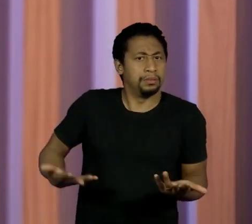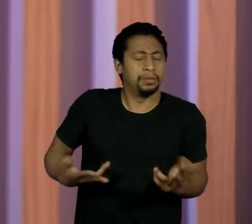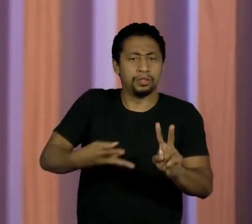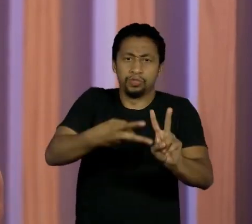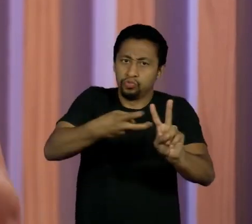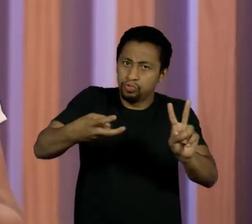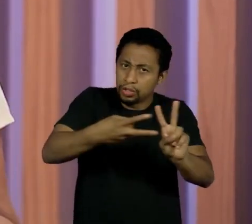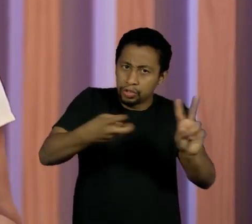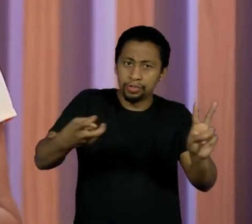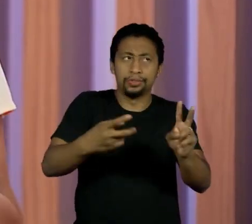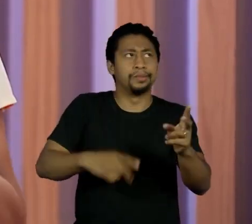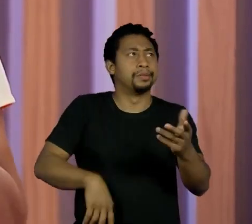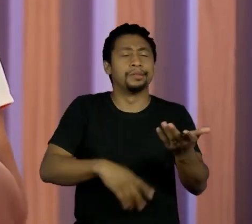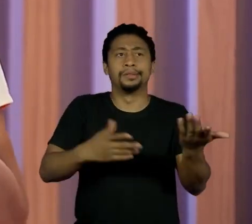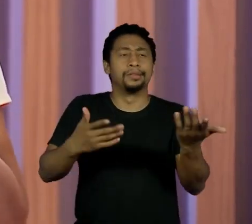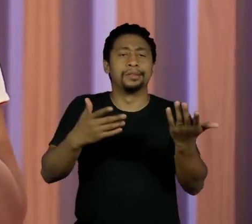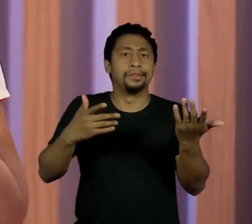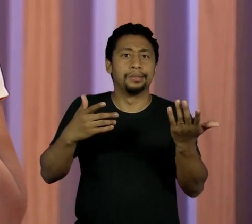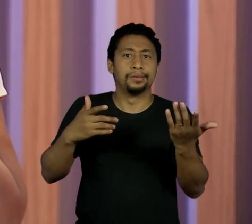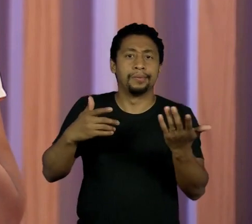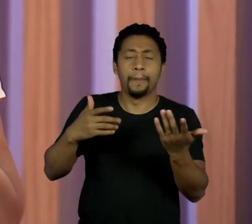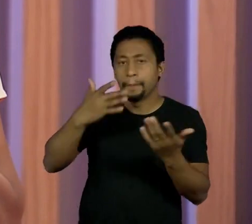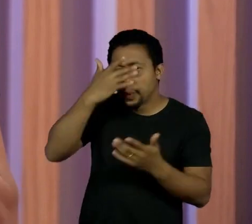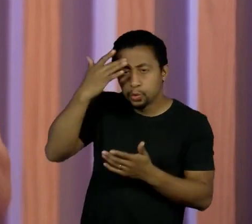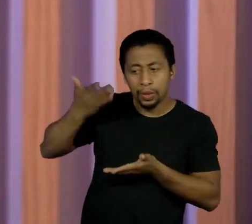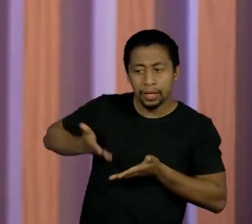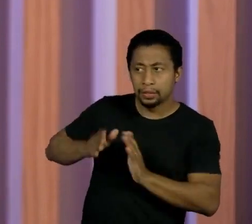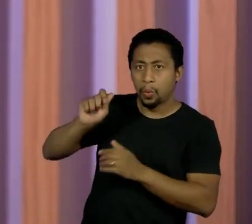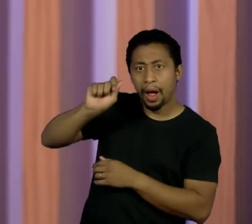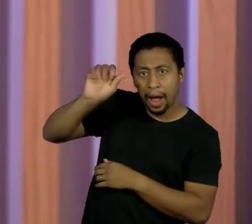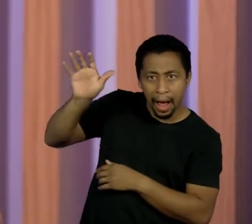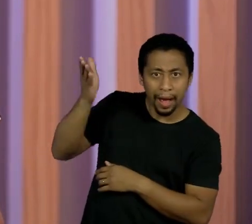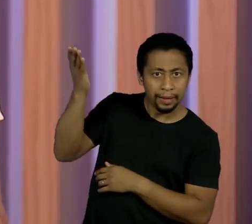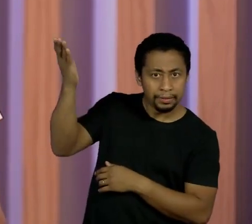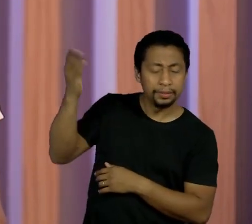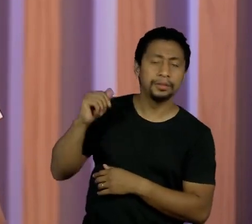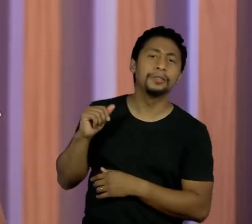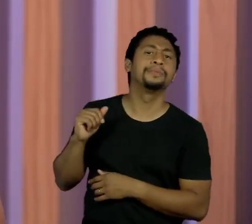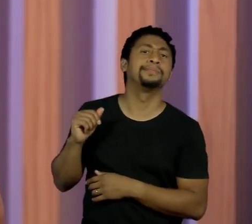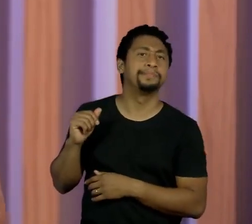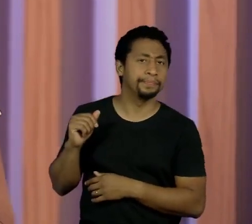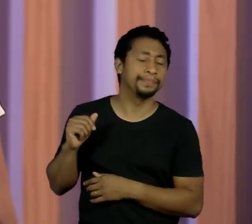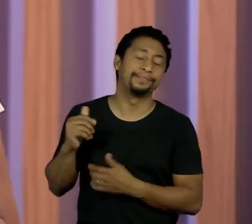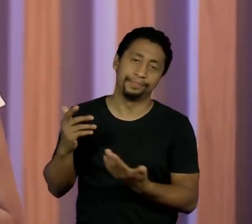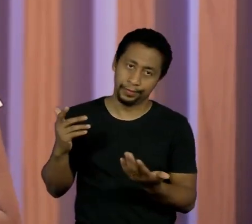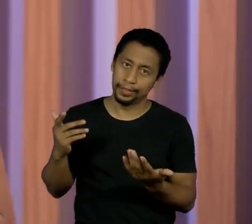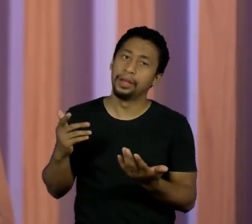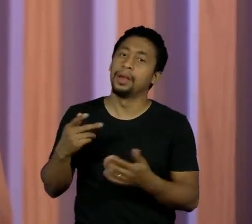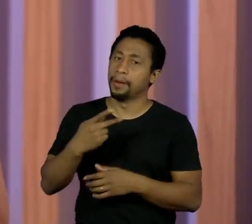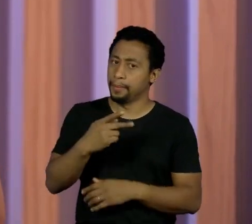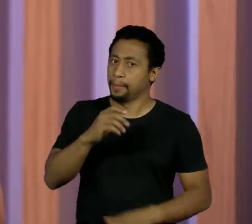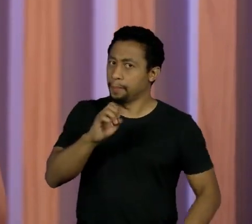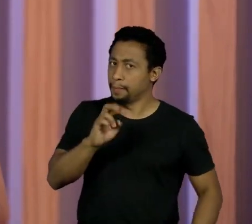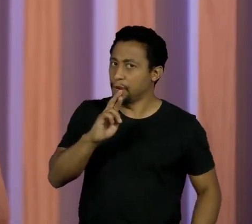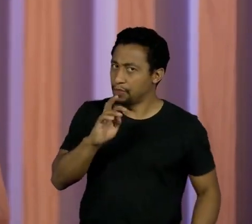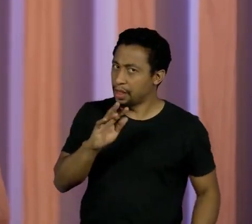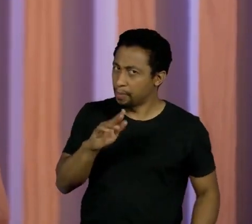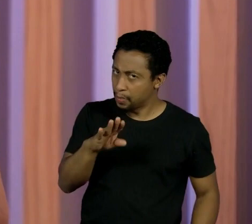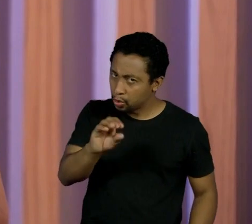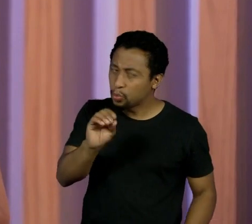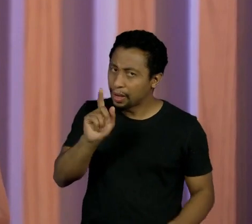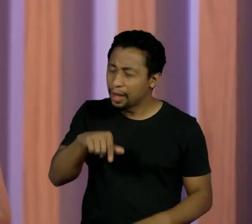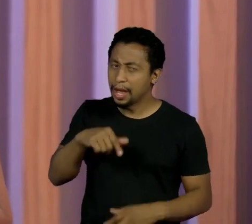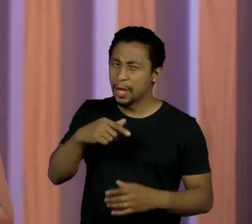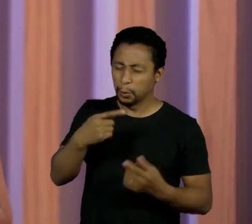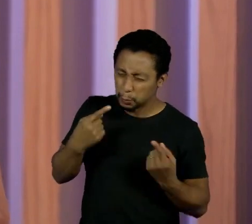indígena, asiáticos... Por perfilamento negro, primeira coisa. A segunda coisa, os homens brancos precisam